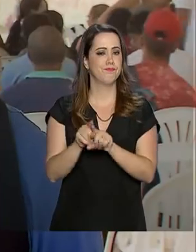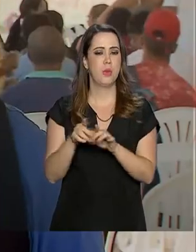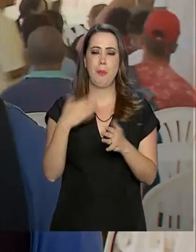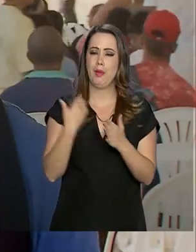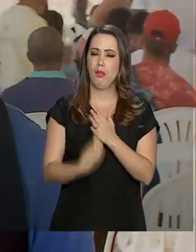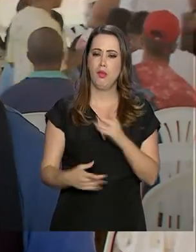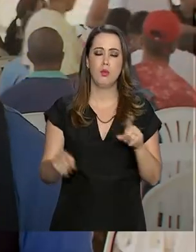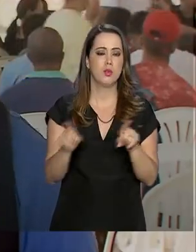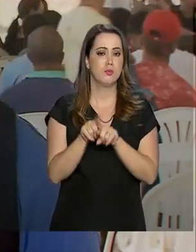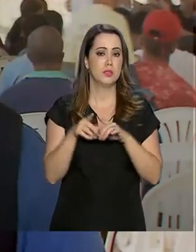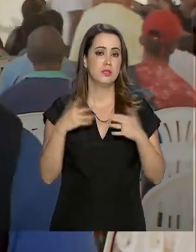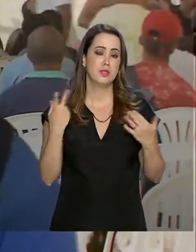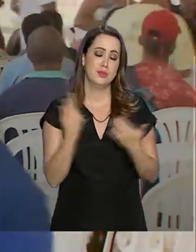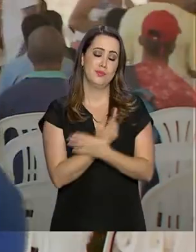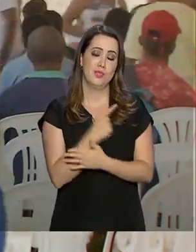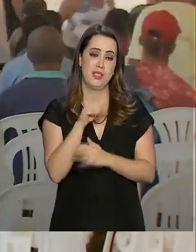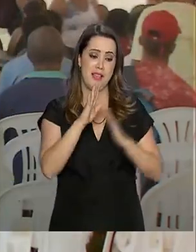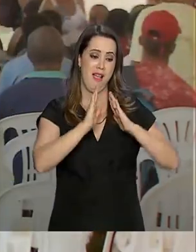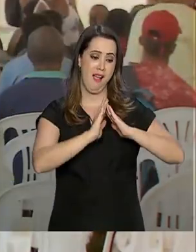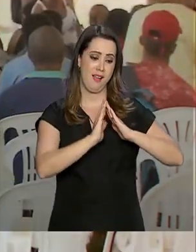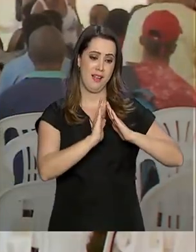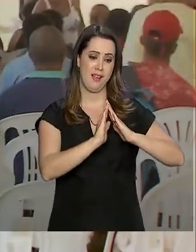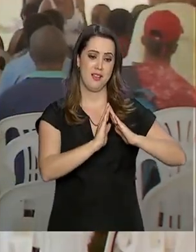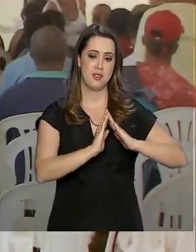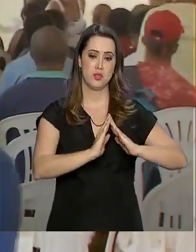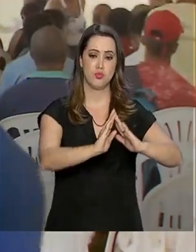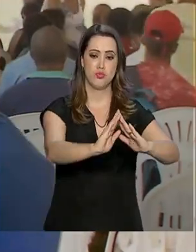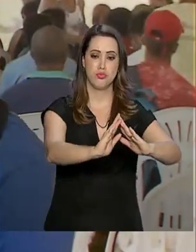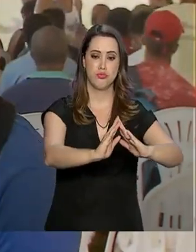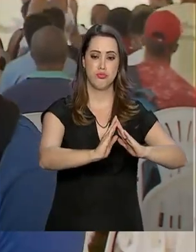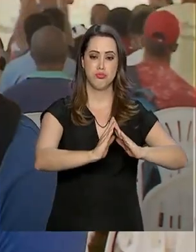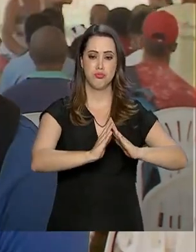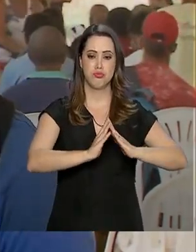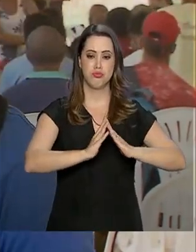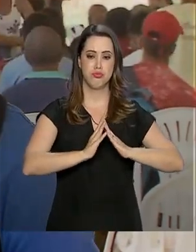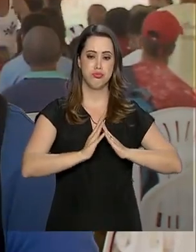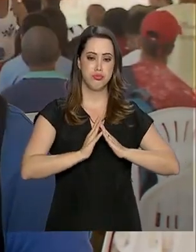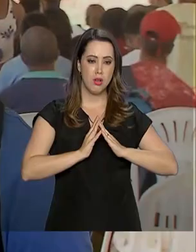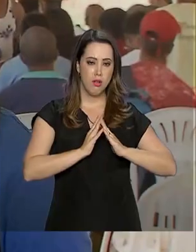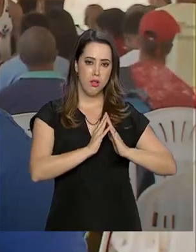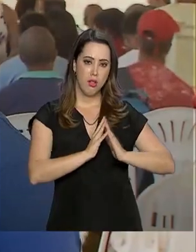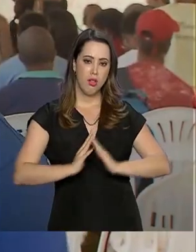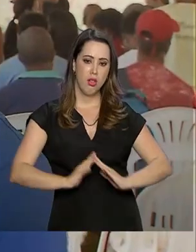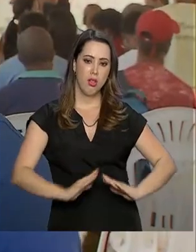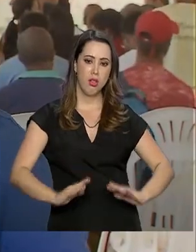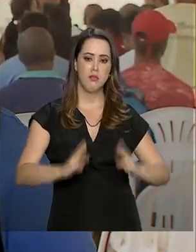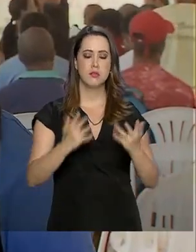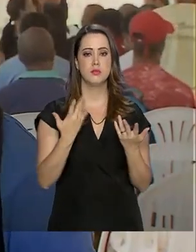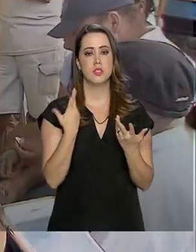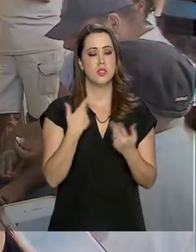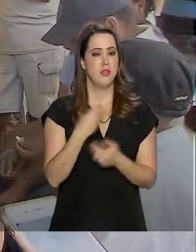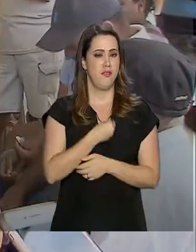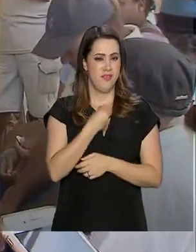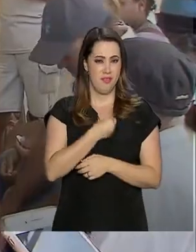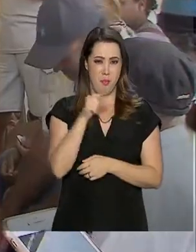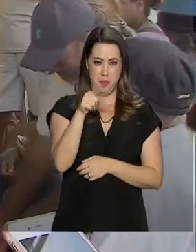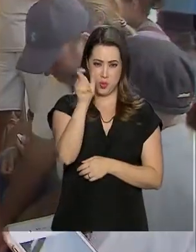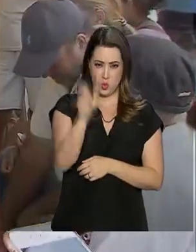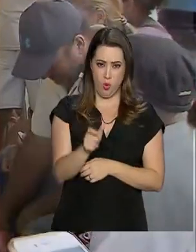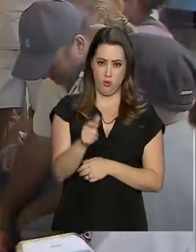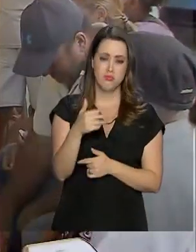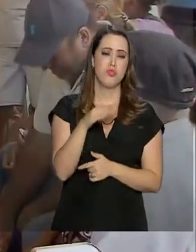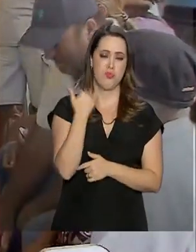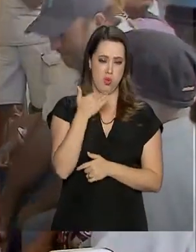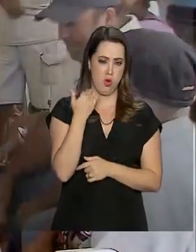frente. Entendeu o que, que aconteceu? A casa estava meio lá na frente, veio ser arredada pelo rejeito. Então, se tivesse gente dentro da casa, era fatal. A lama passou